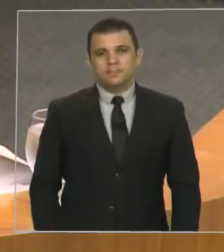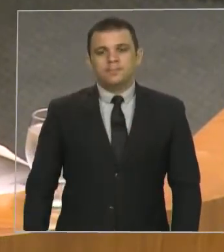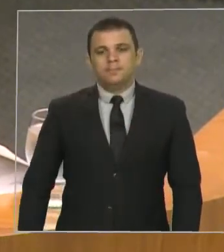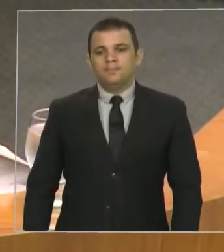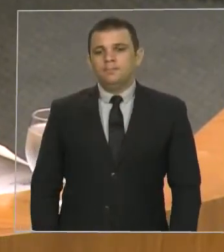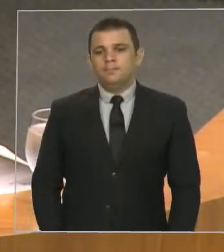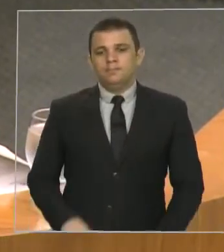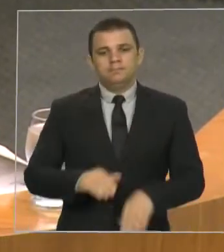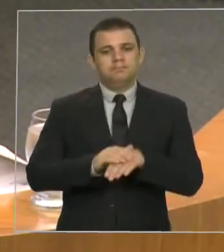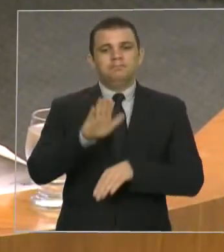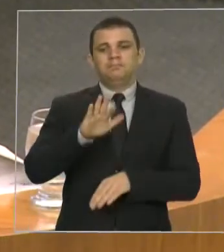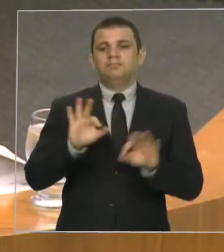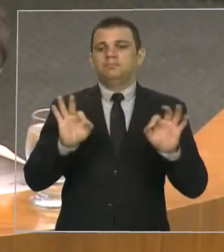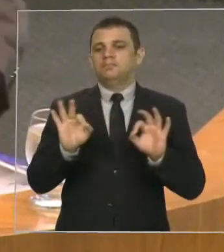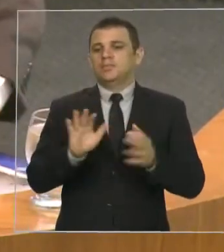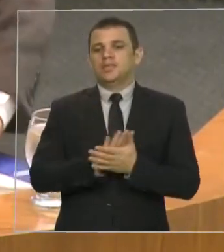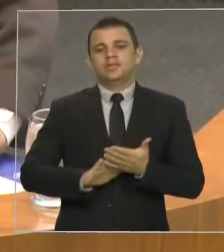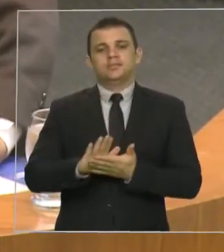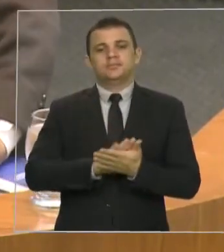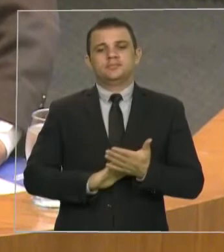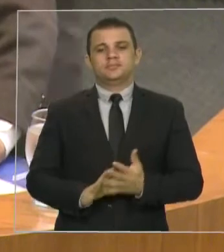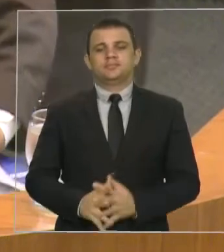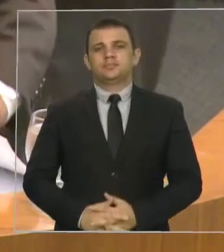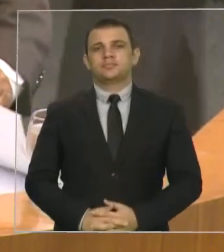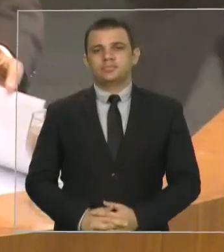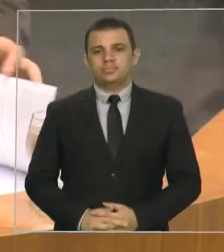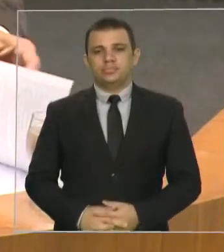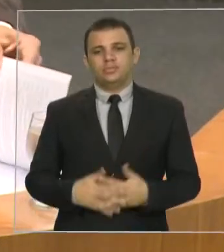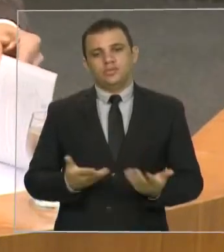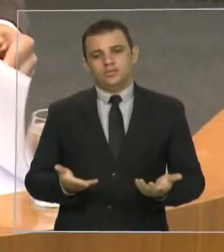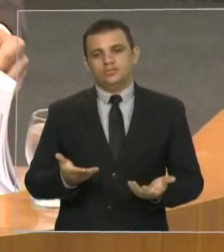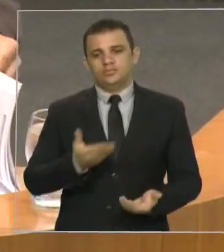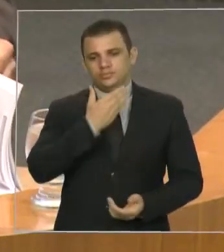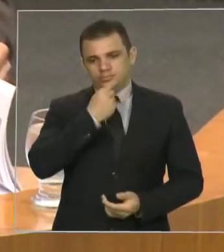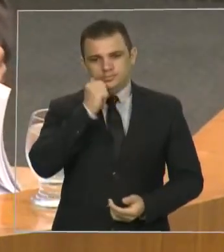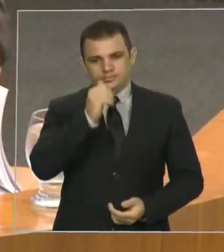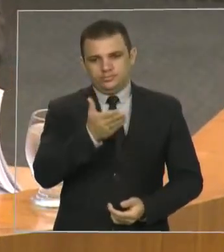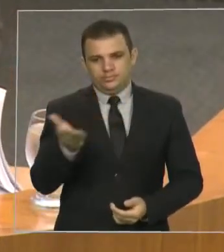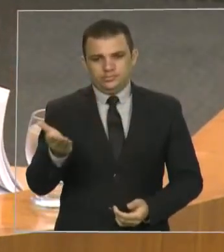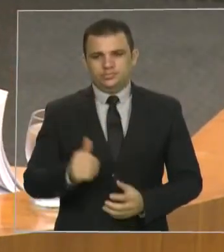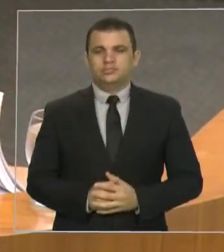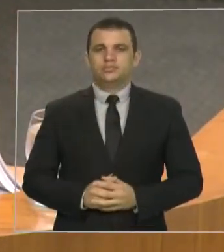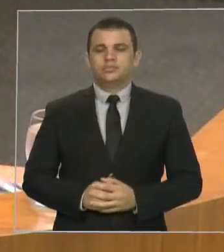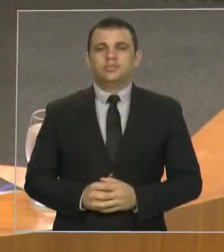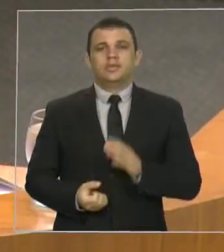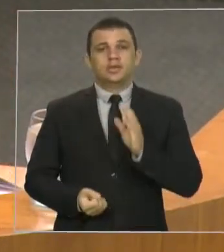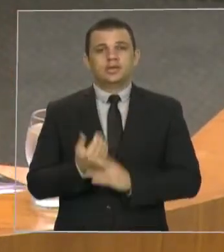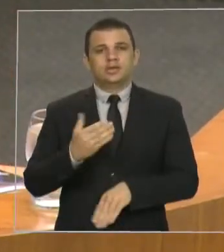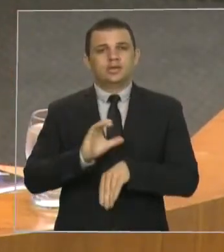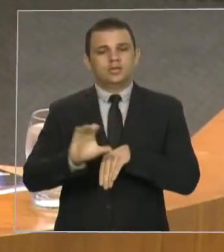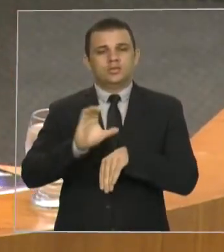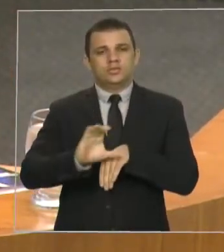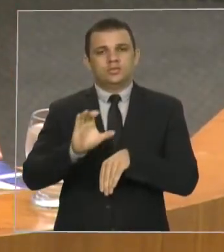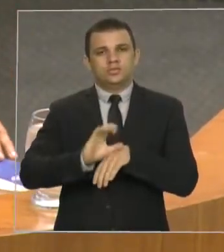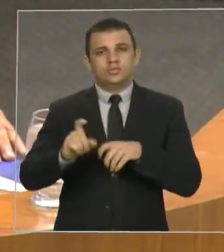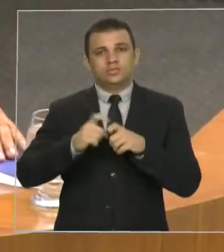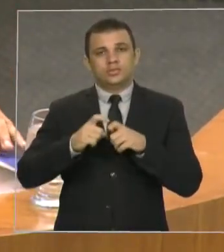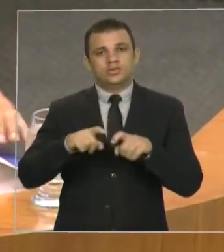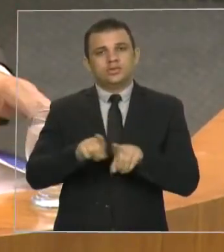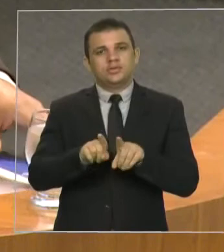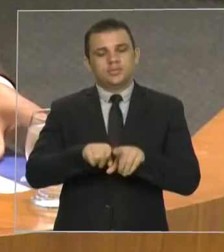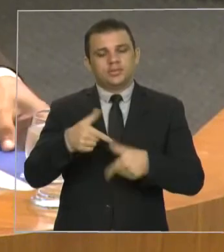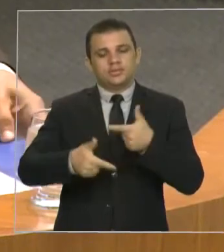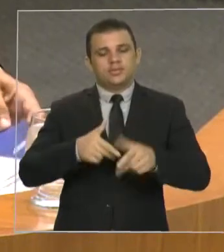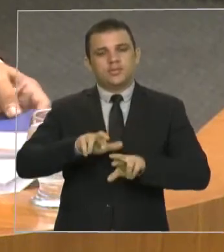Nada mais do que isso. E, senhoras e senhores, a implantação do curso de medicina e todas as